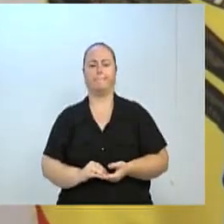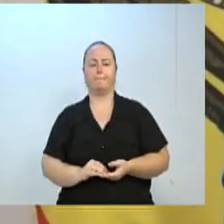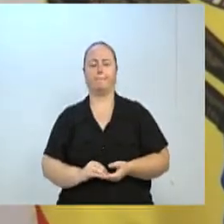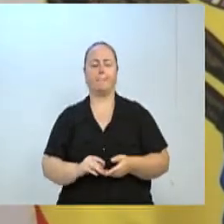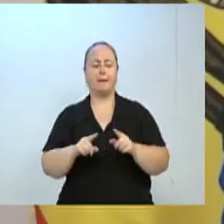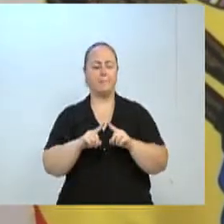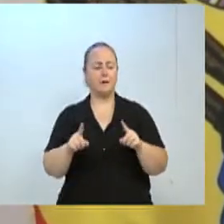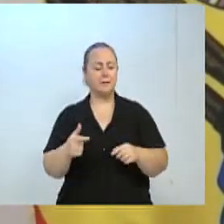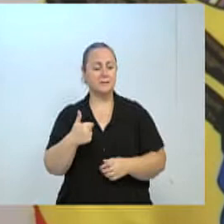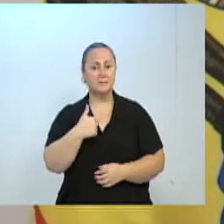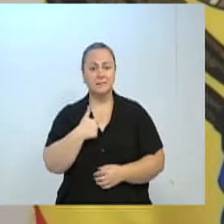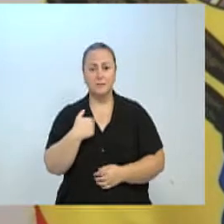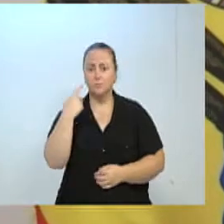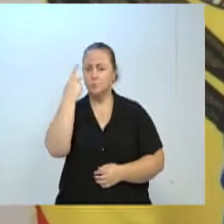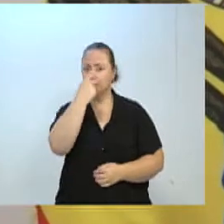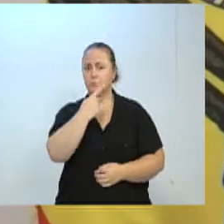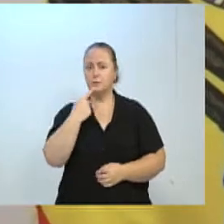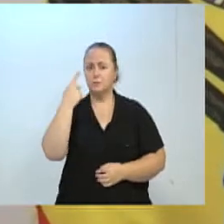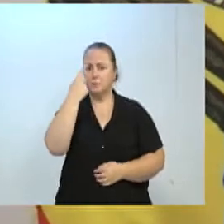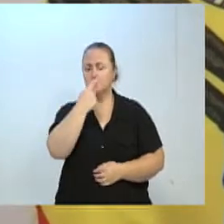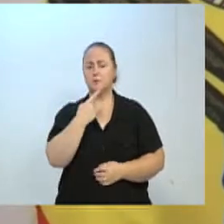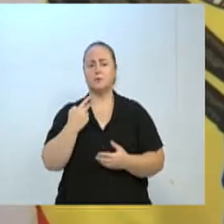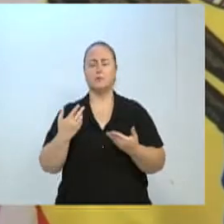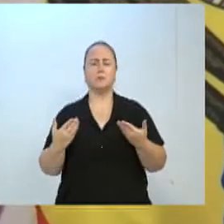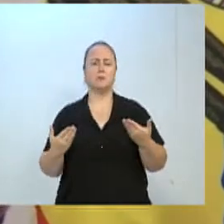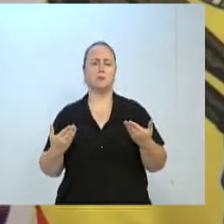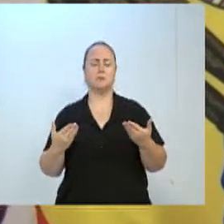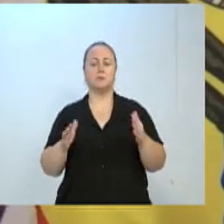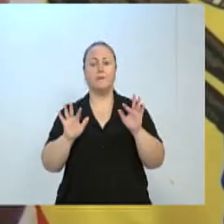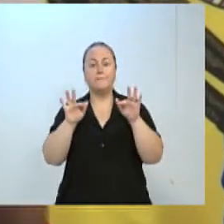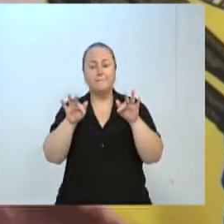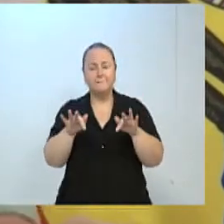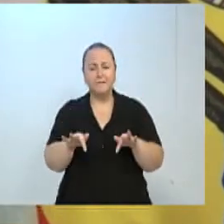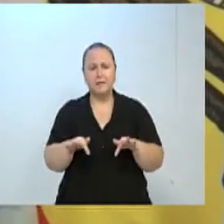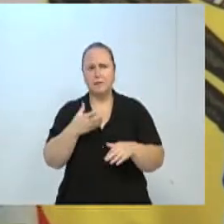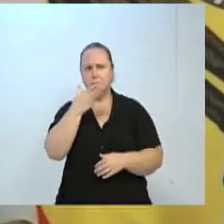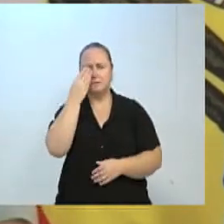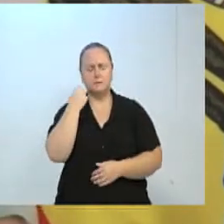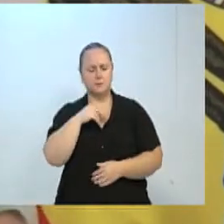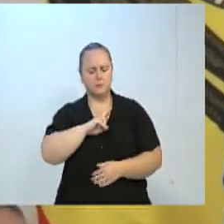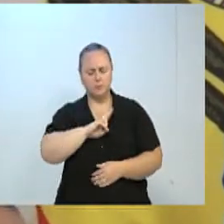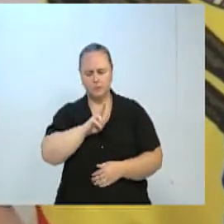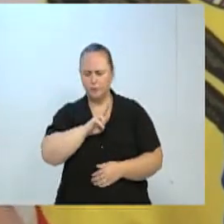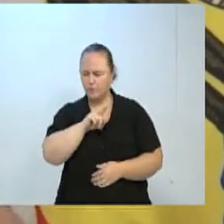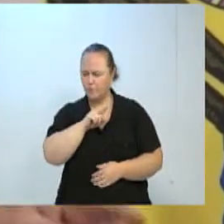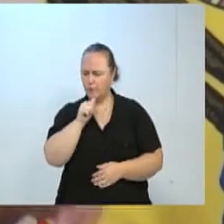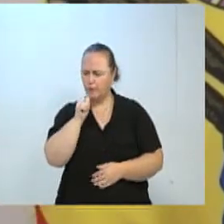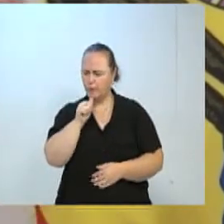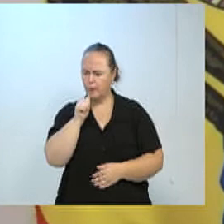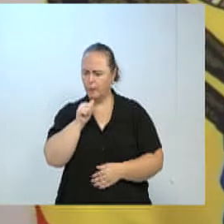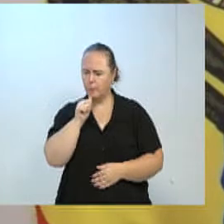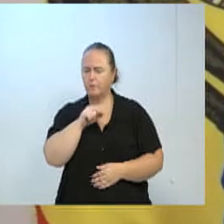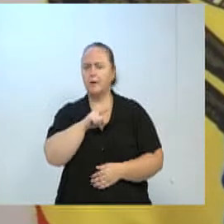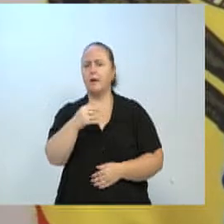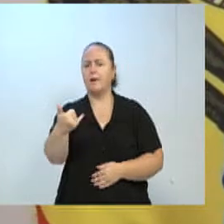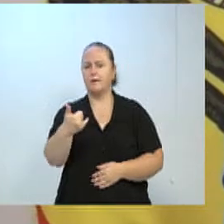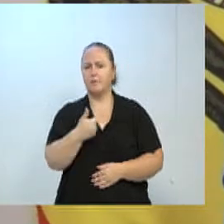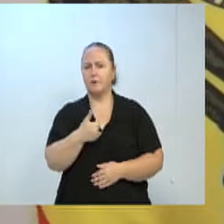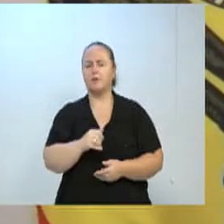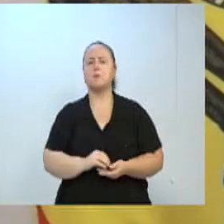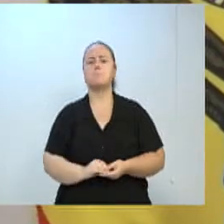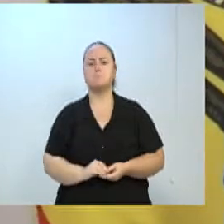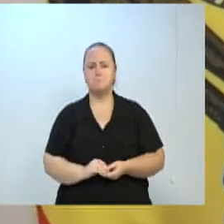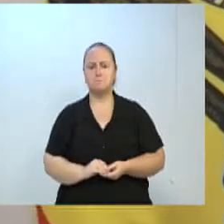primeira coisa que a mulher, no final a secretária lá, que eu até esqueci o nome dela, ela disse assim: meus